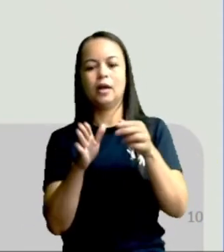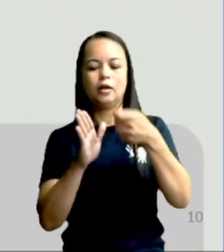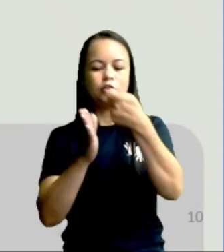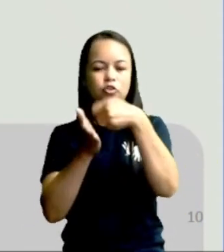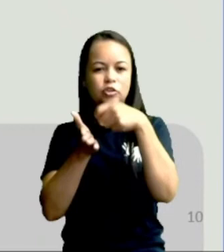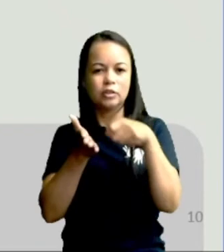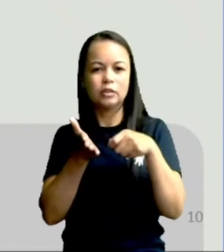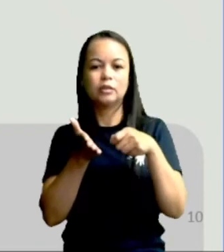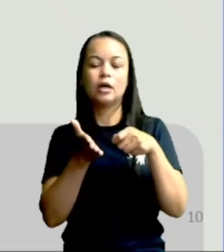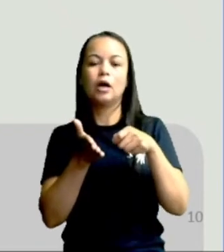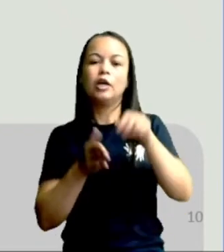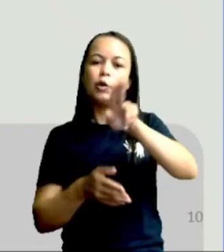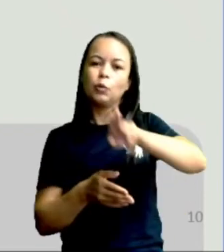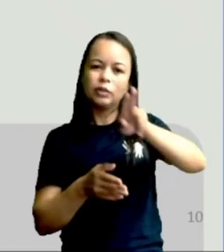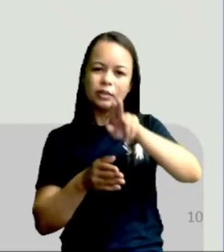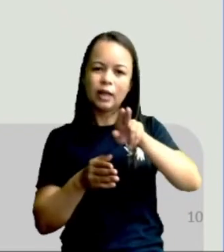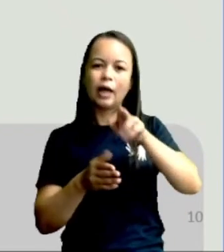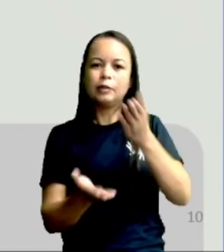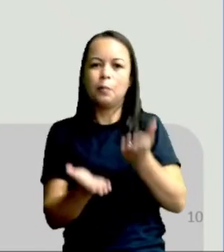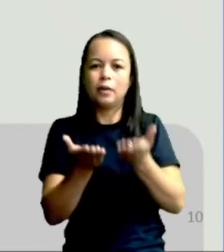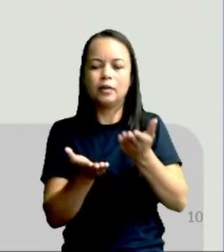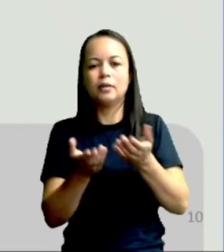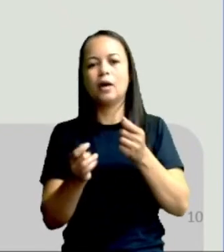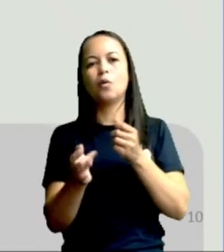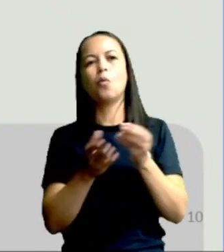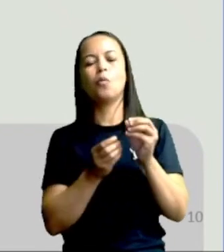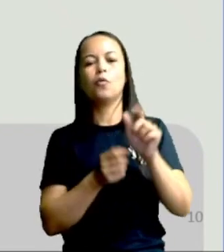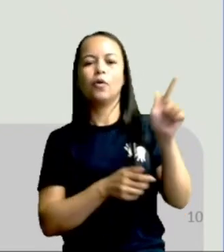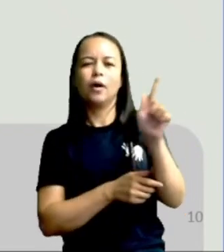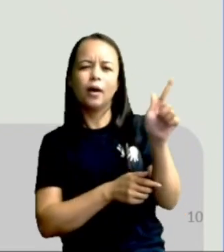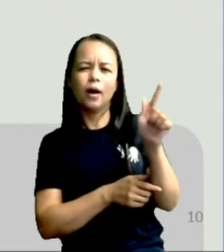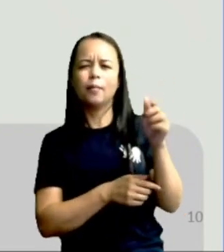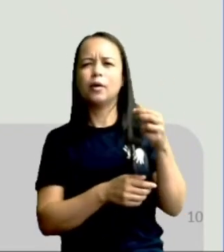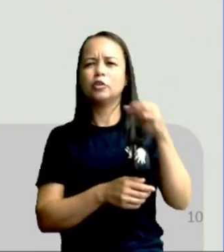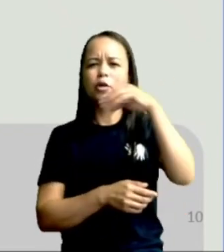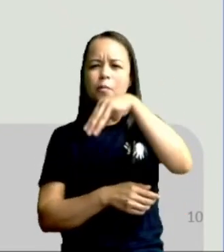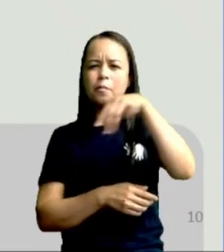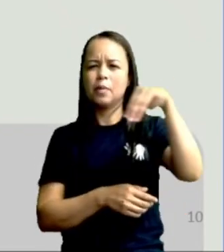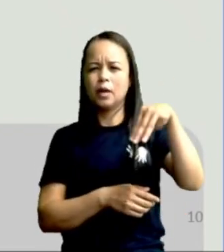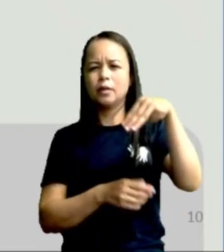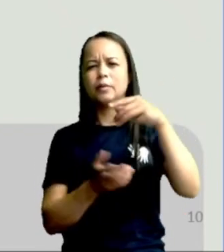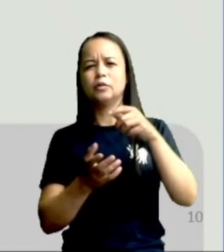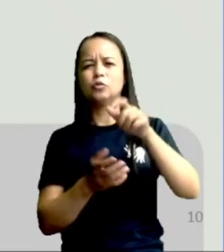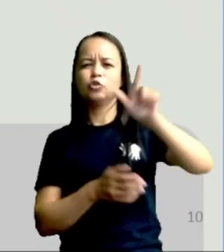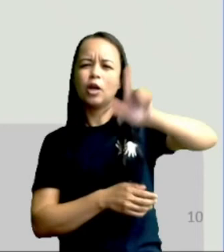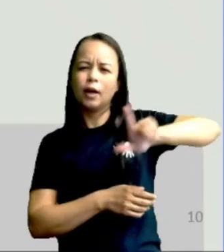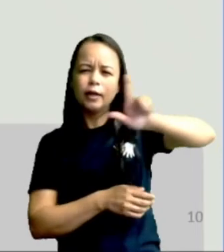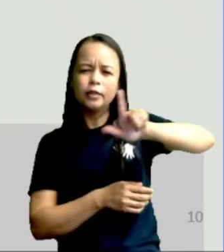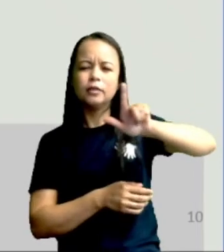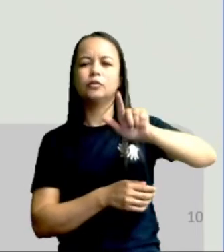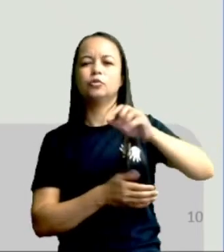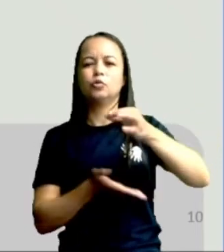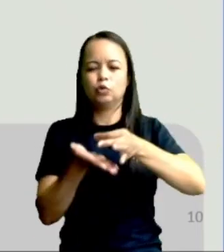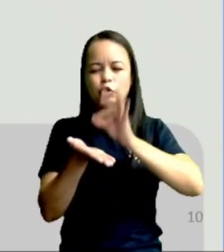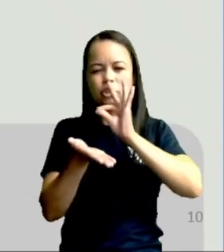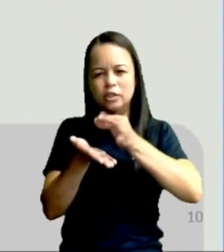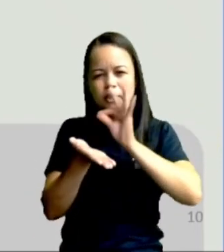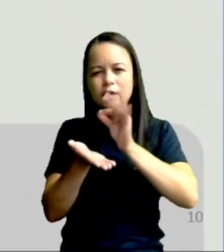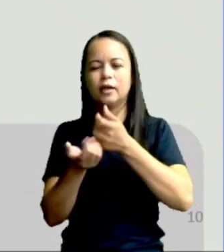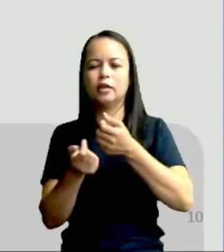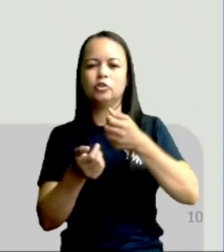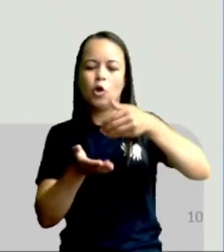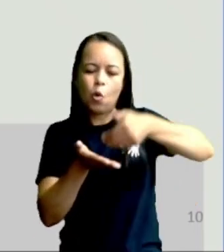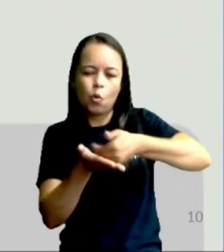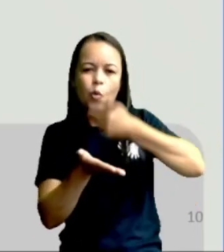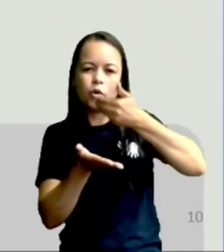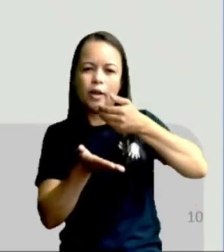em unidades de medidas, como gramas, milímetros, litros, xícaras,